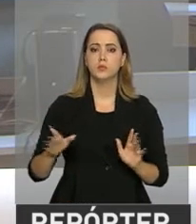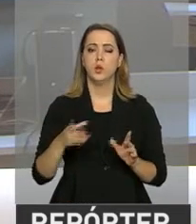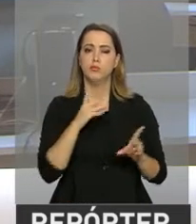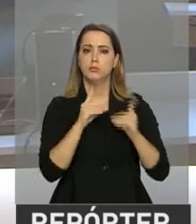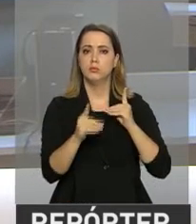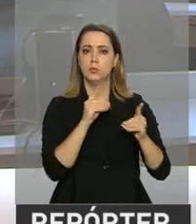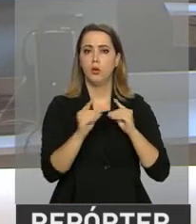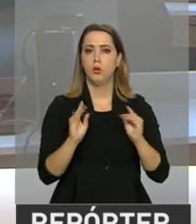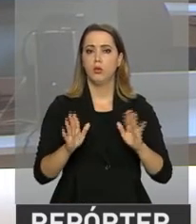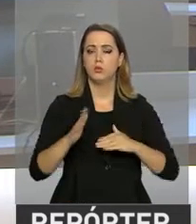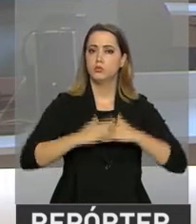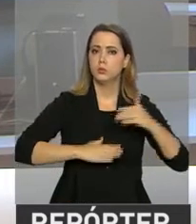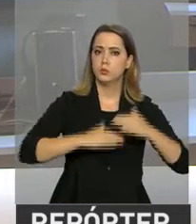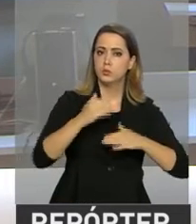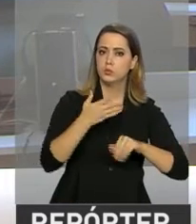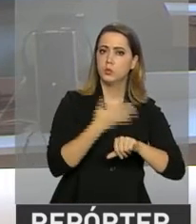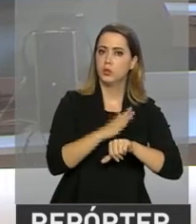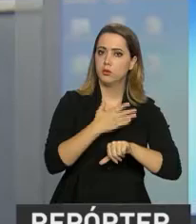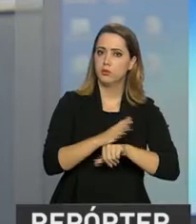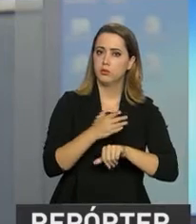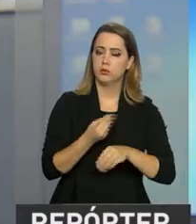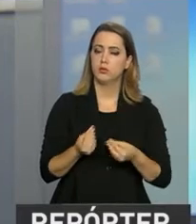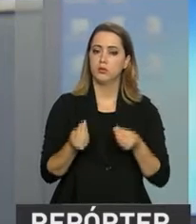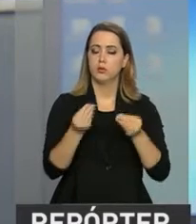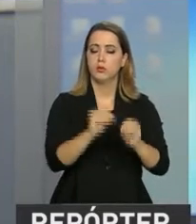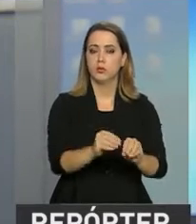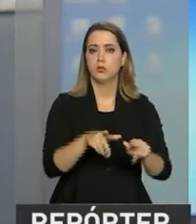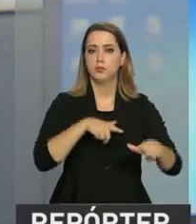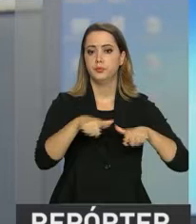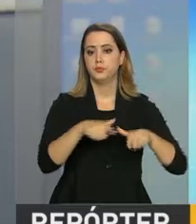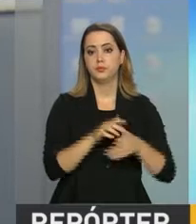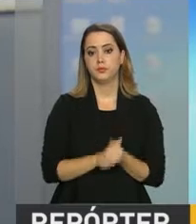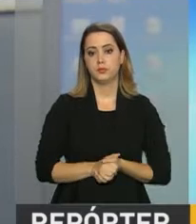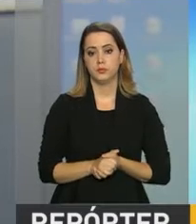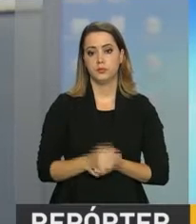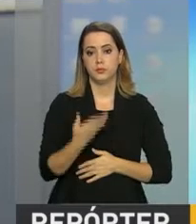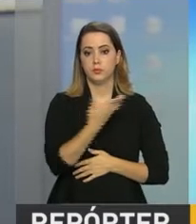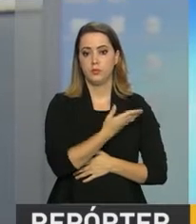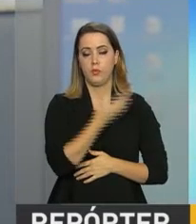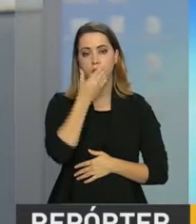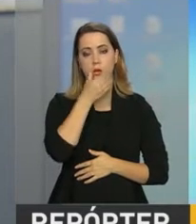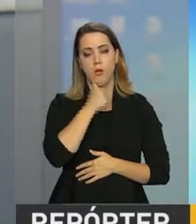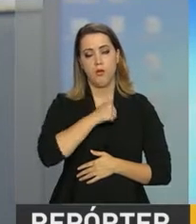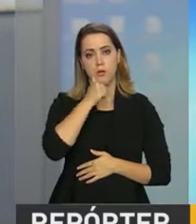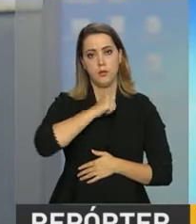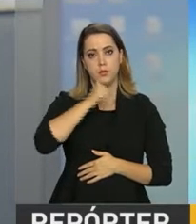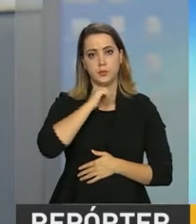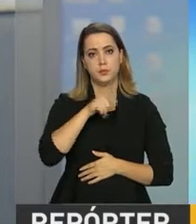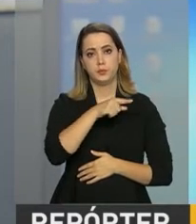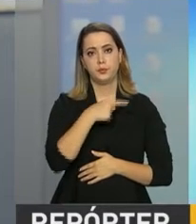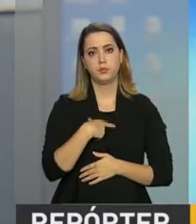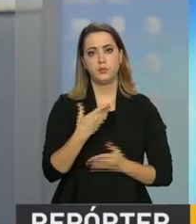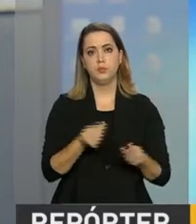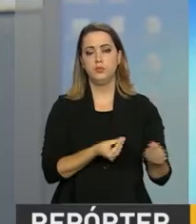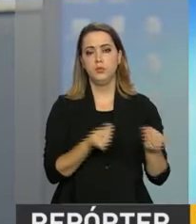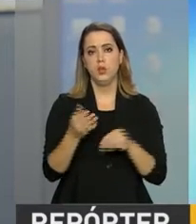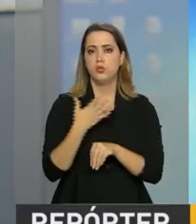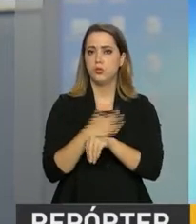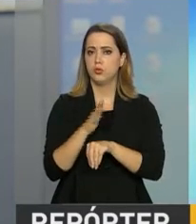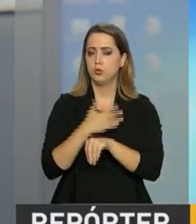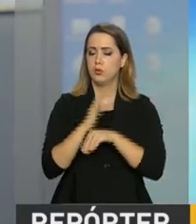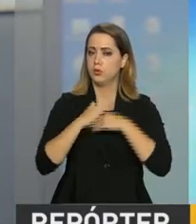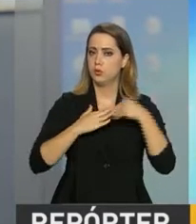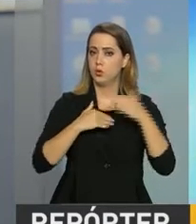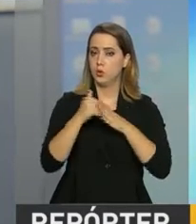desse público no mercado de trabalho para rafaela a oportunidade de qualificação profissional só veio